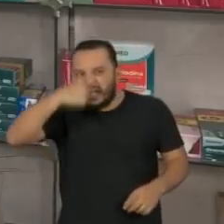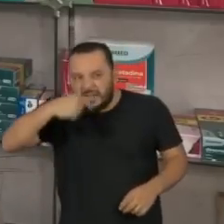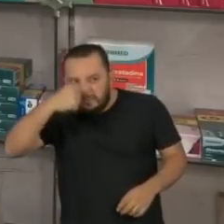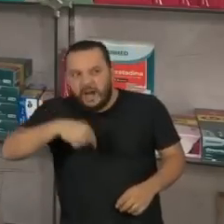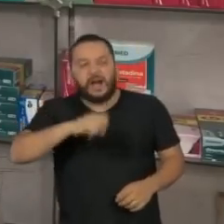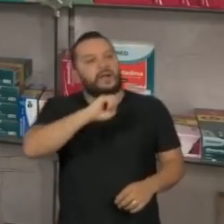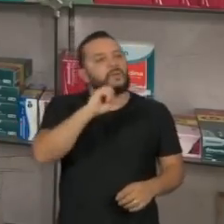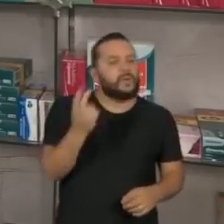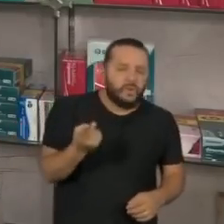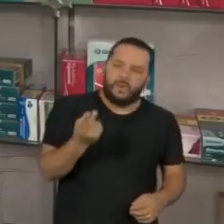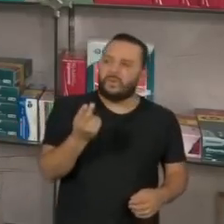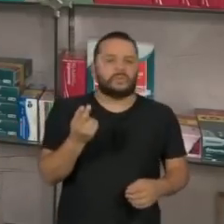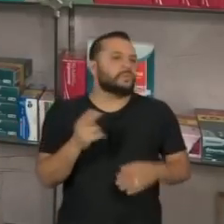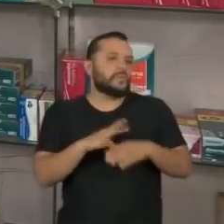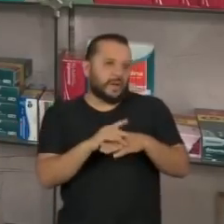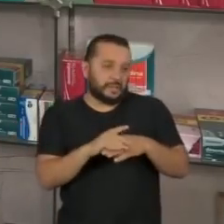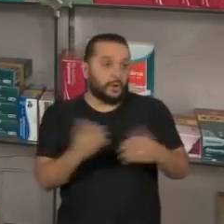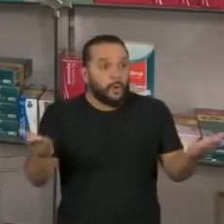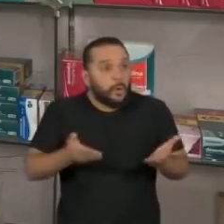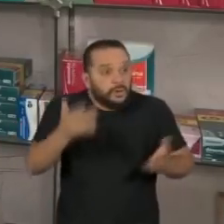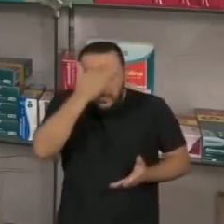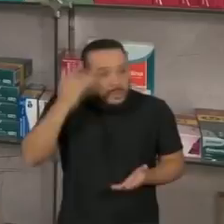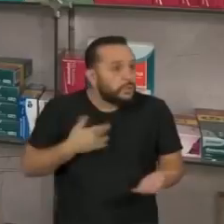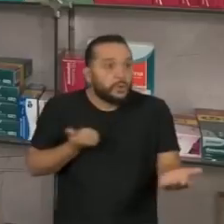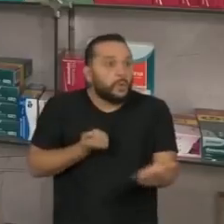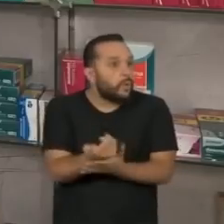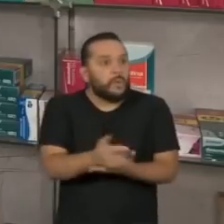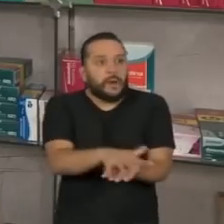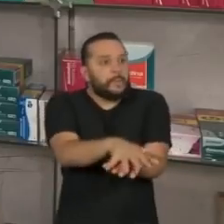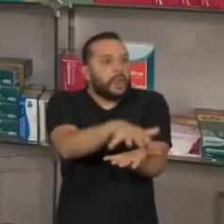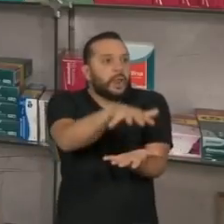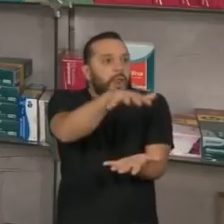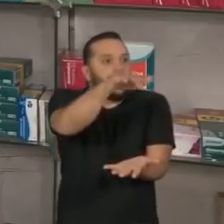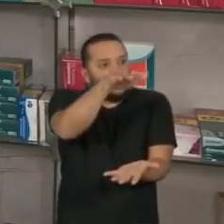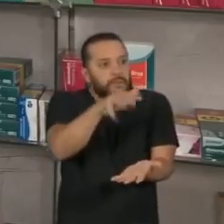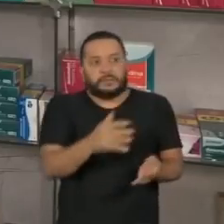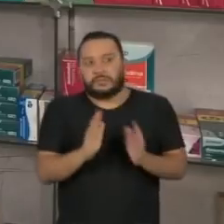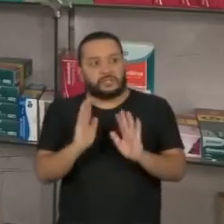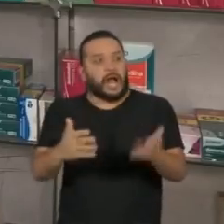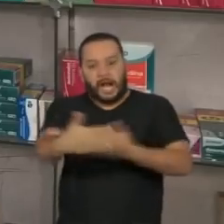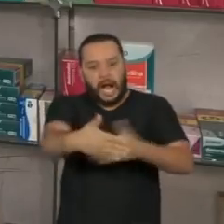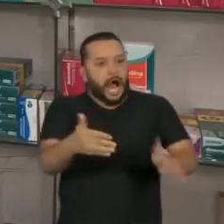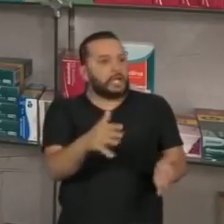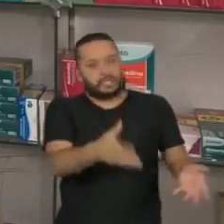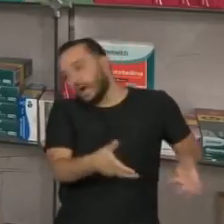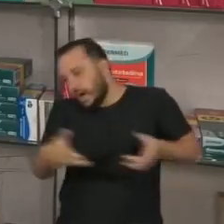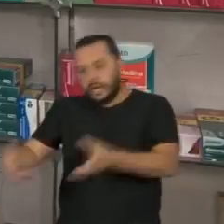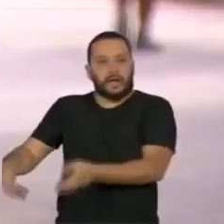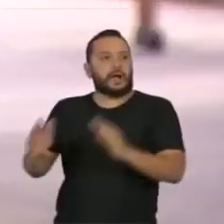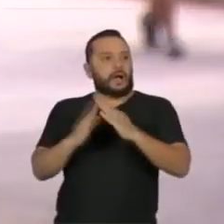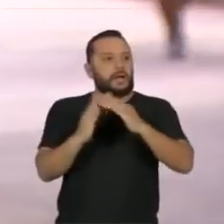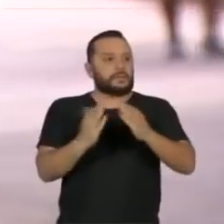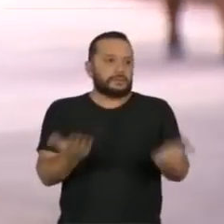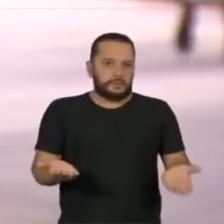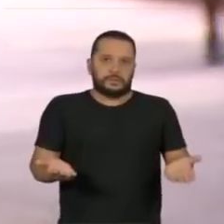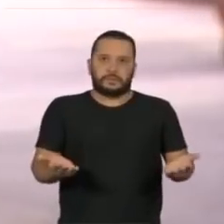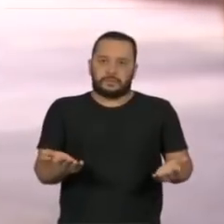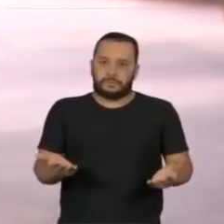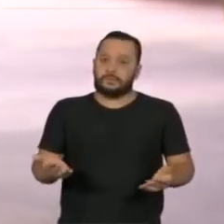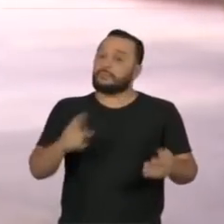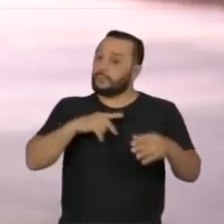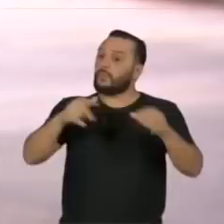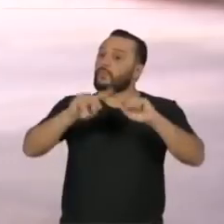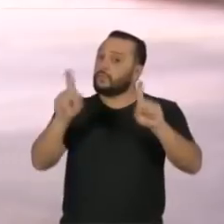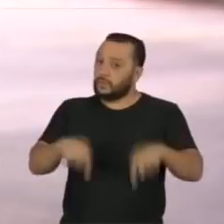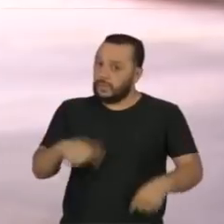com algum problema. Hoje o pessoal está levando para a família inteira e quando pode já leva a caixa já para deixar em casa. Segundo os